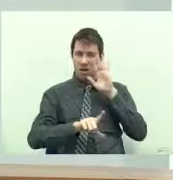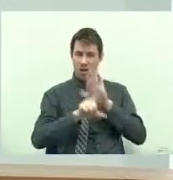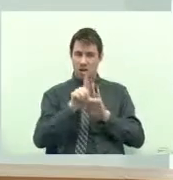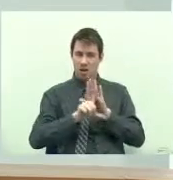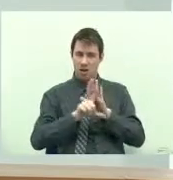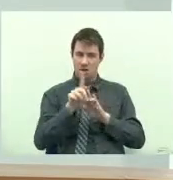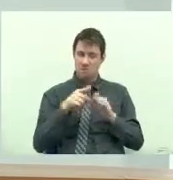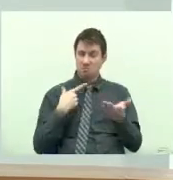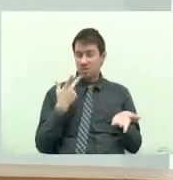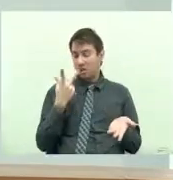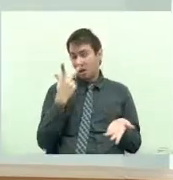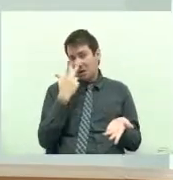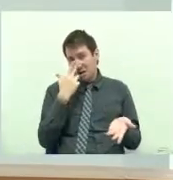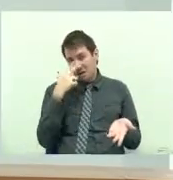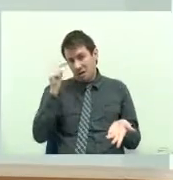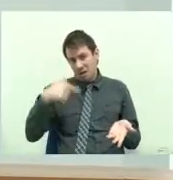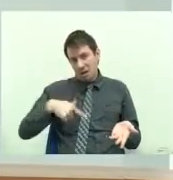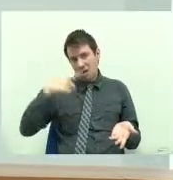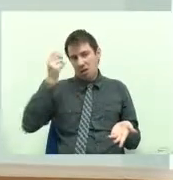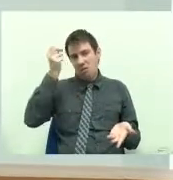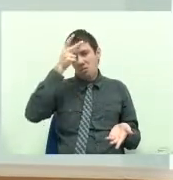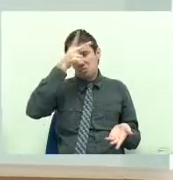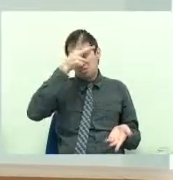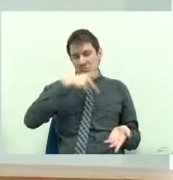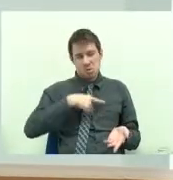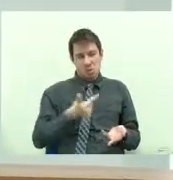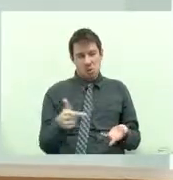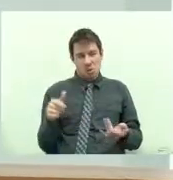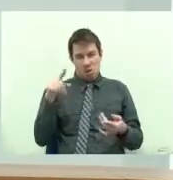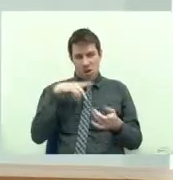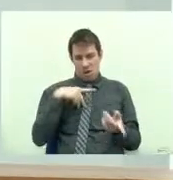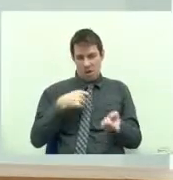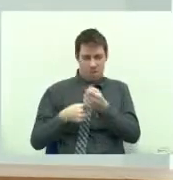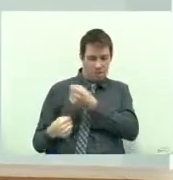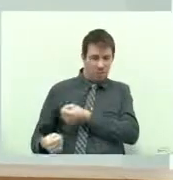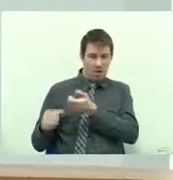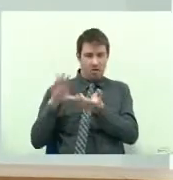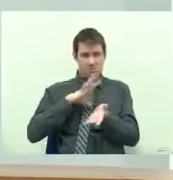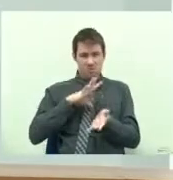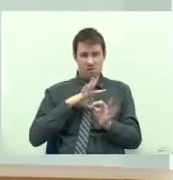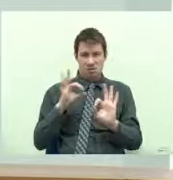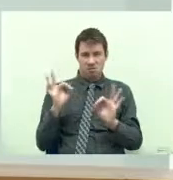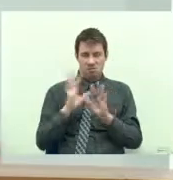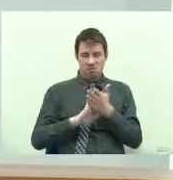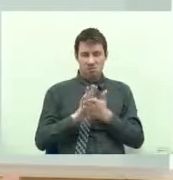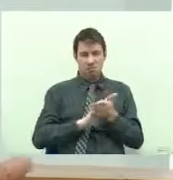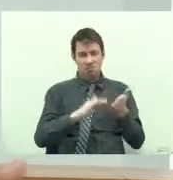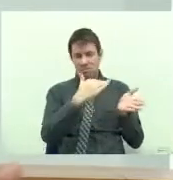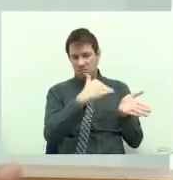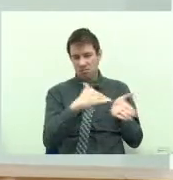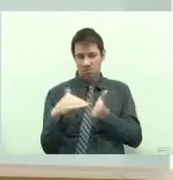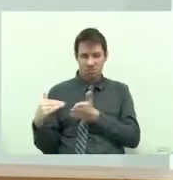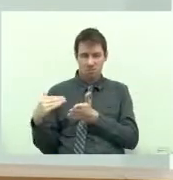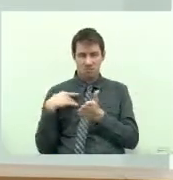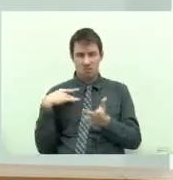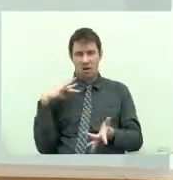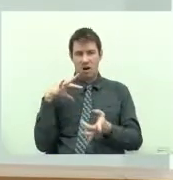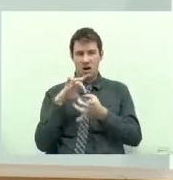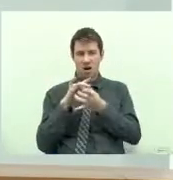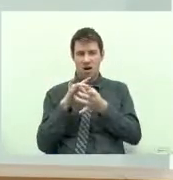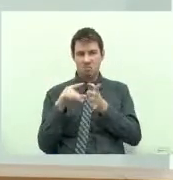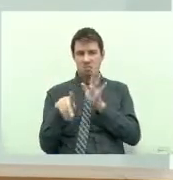na cidade, quem manda são os seus secretários, e cada secretaria funciona como uma prefeitura, vereador